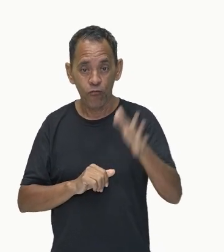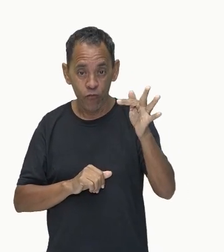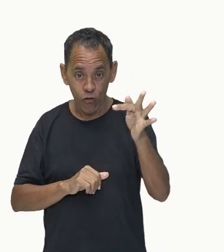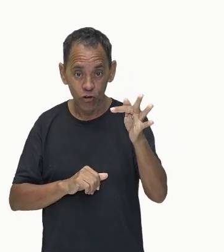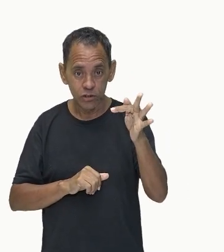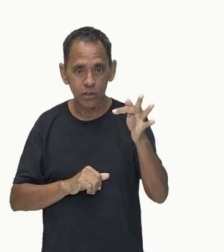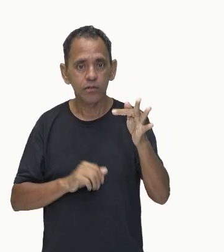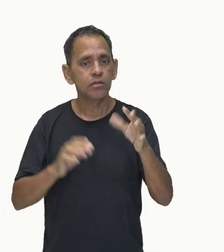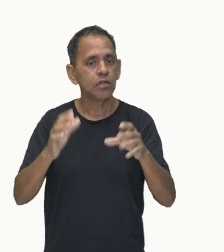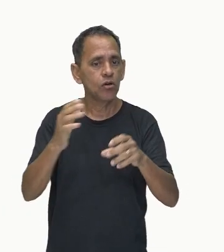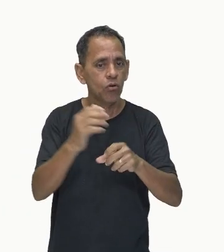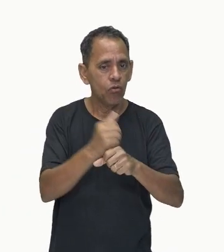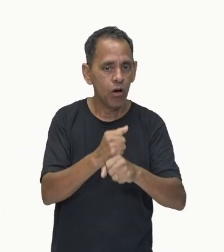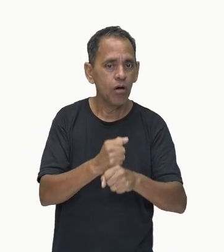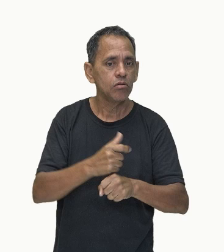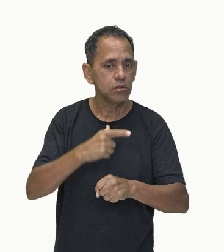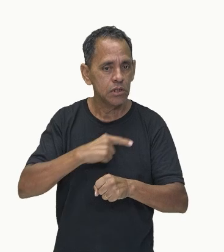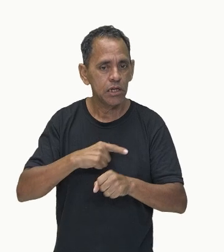trabalho,